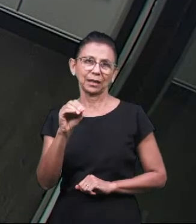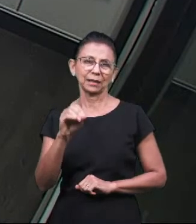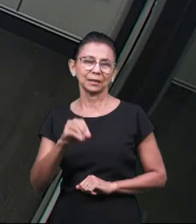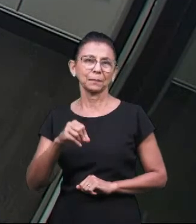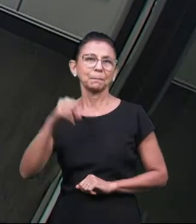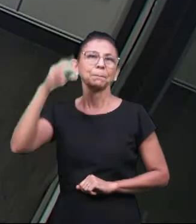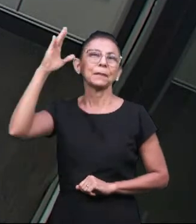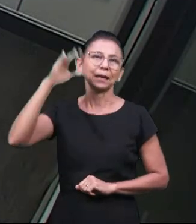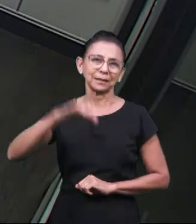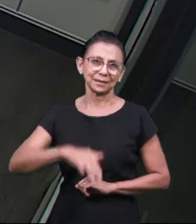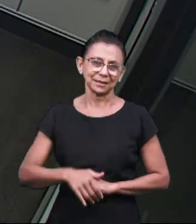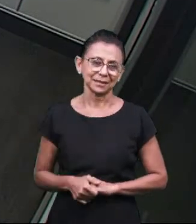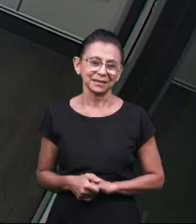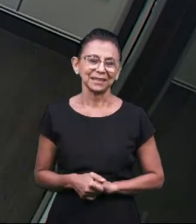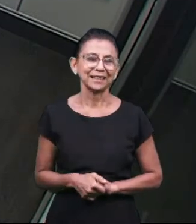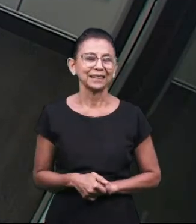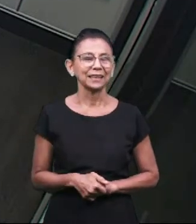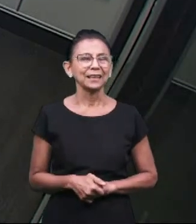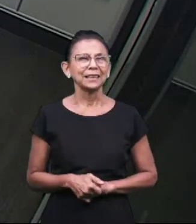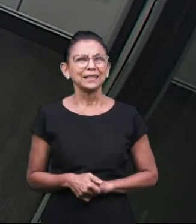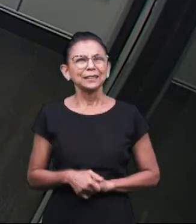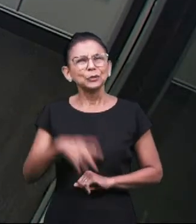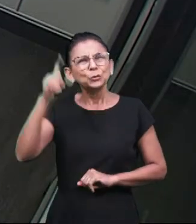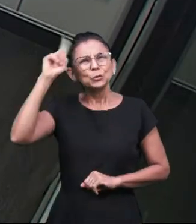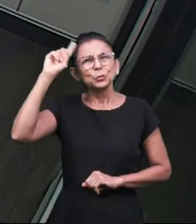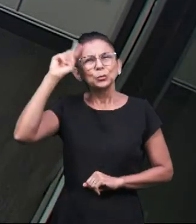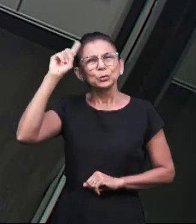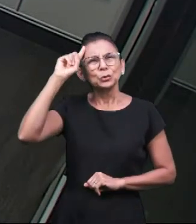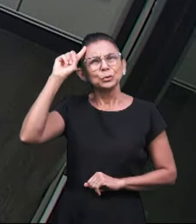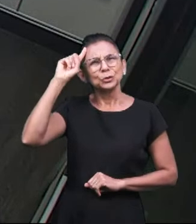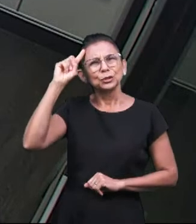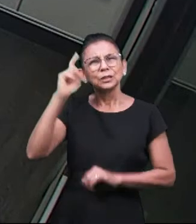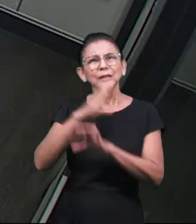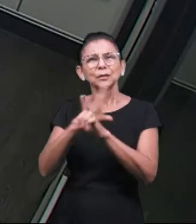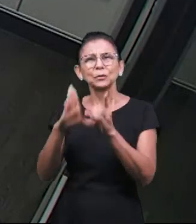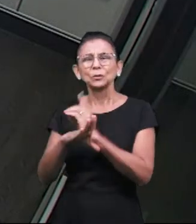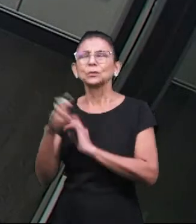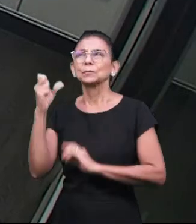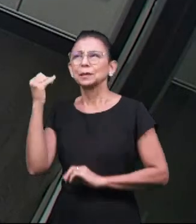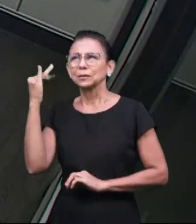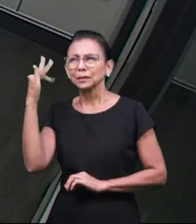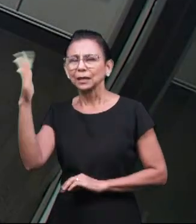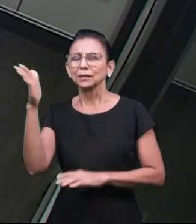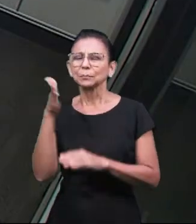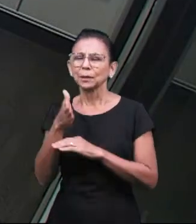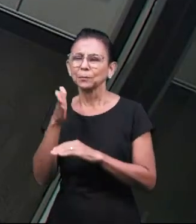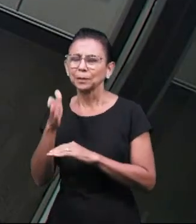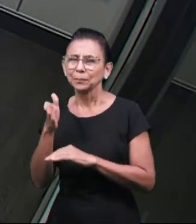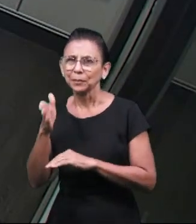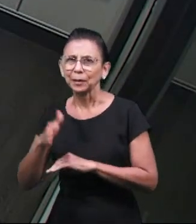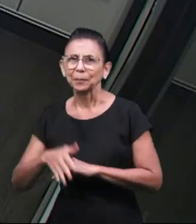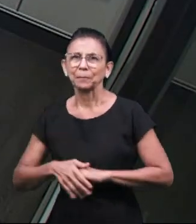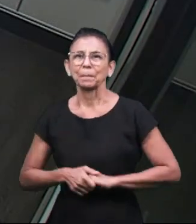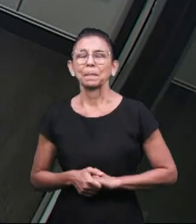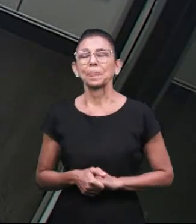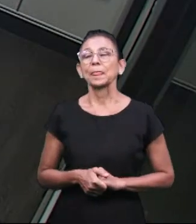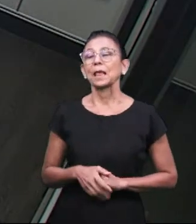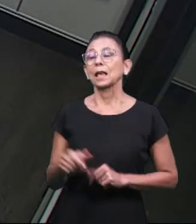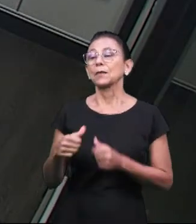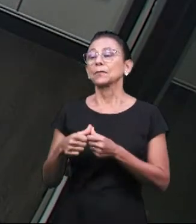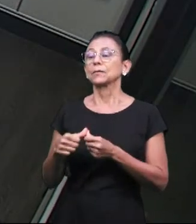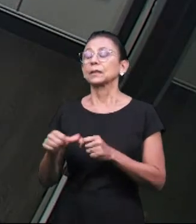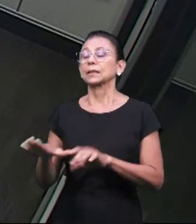Ela vinha pro culto da madrugada, não perdia um culto da madrugada. Ela orava e ela ficava ali. Se ninguém